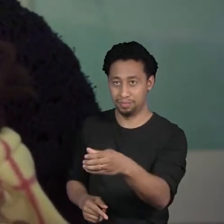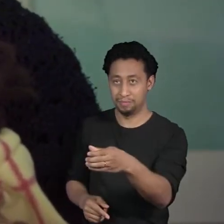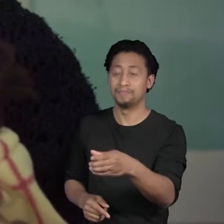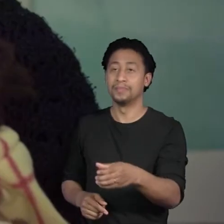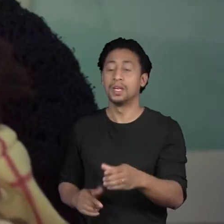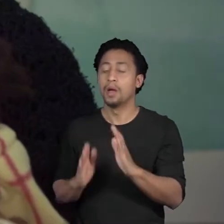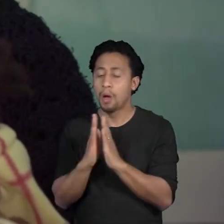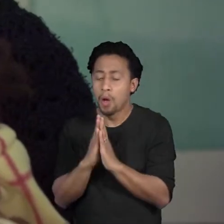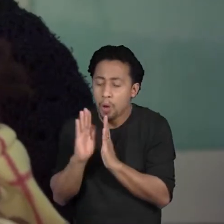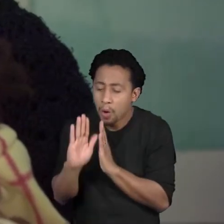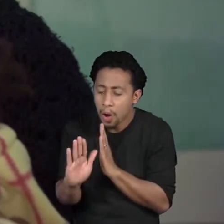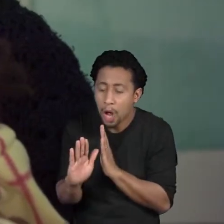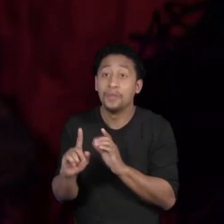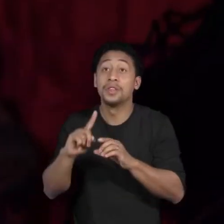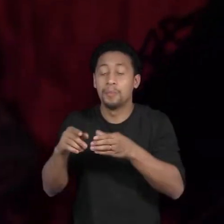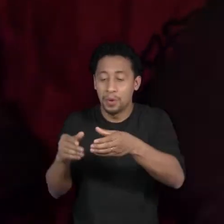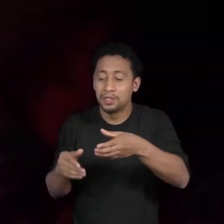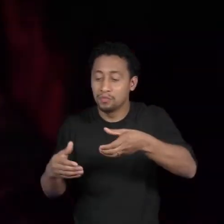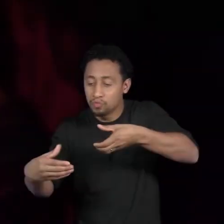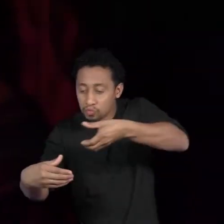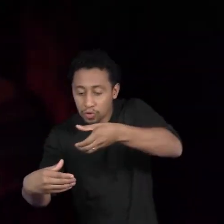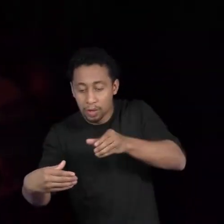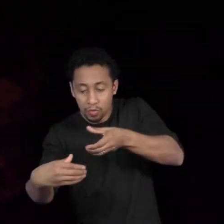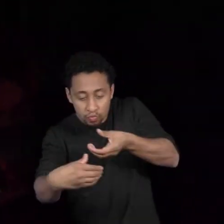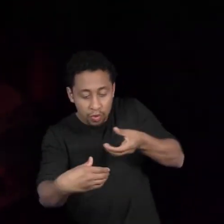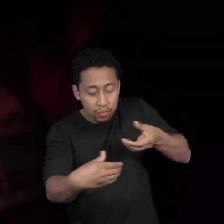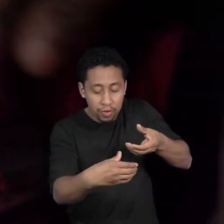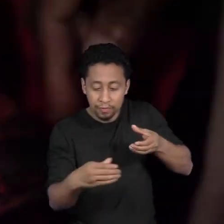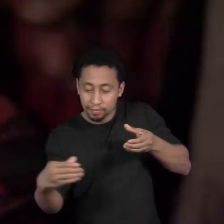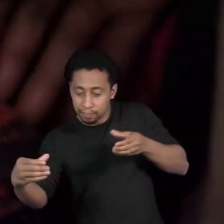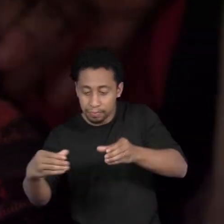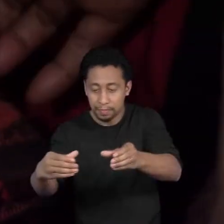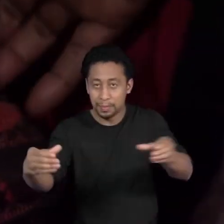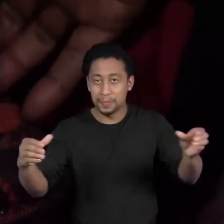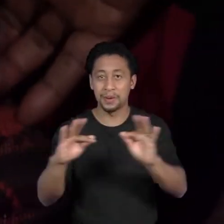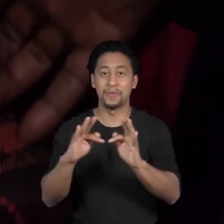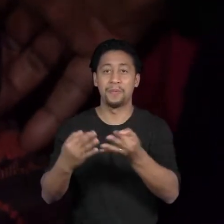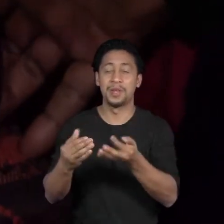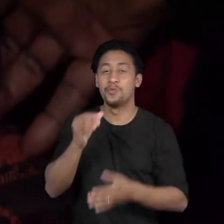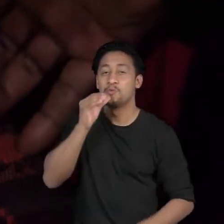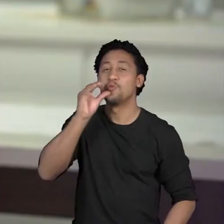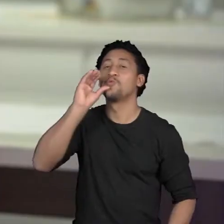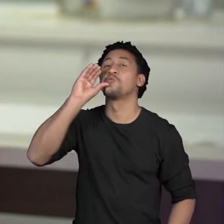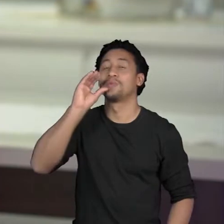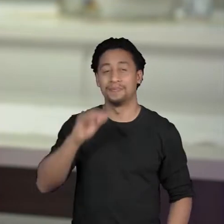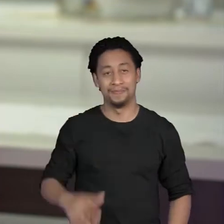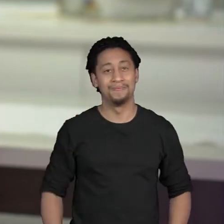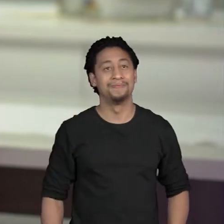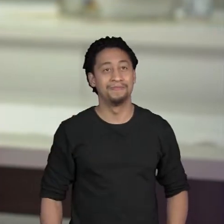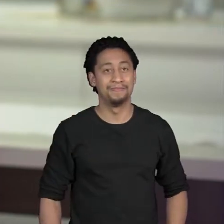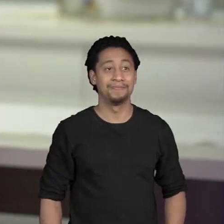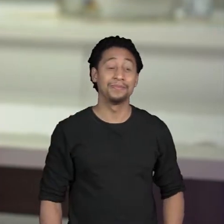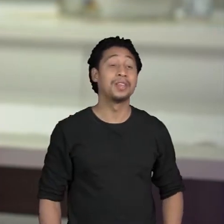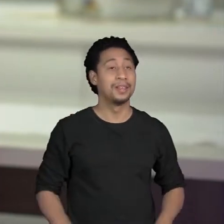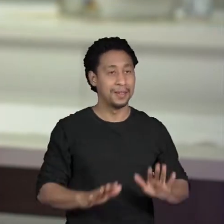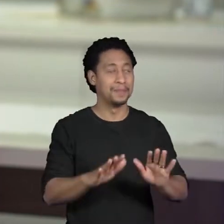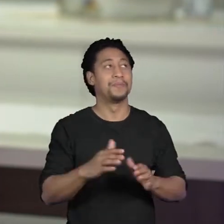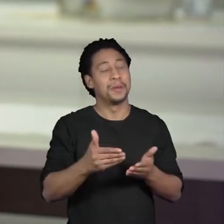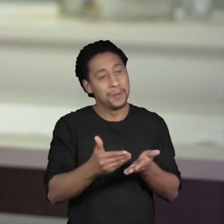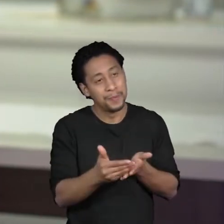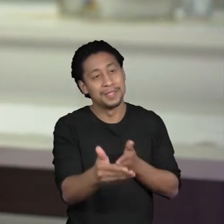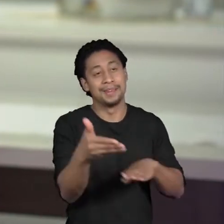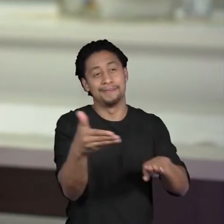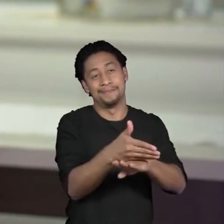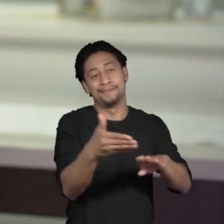horas ouvir o programa do padre Donizete, que nos abençoava, e aquele copinho de